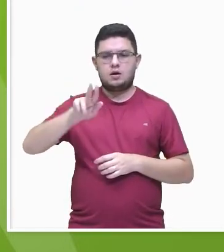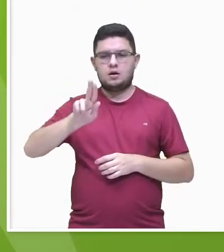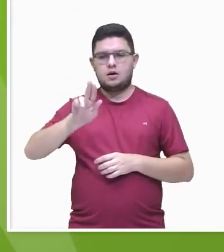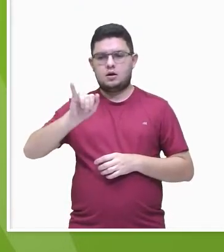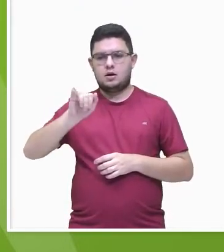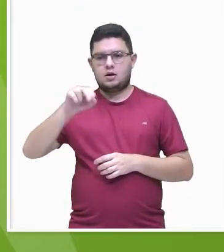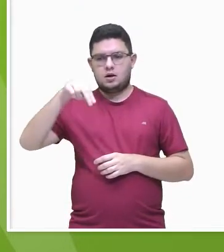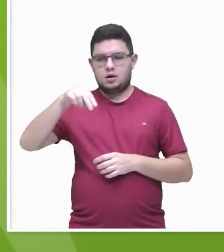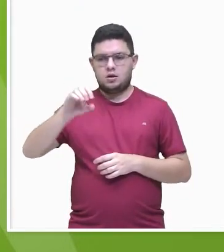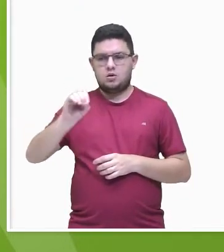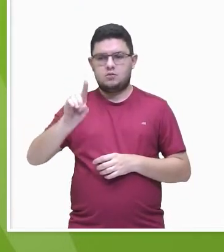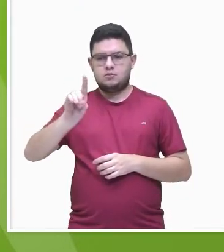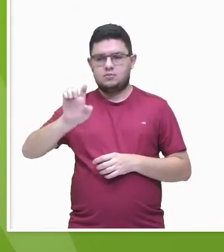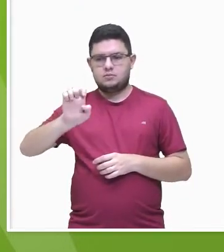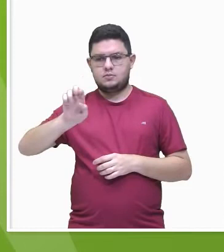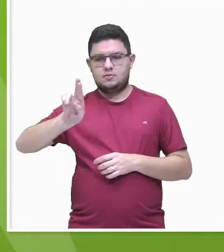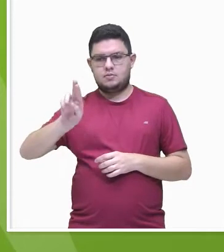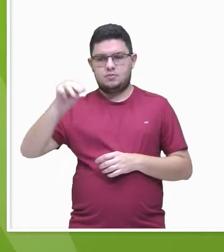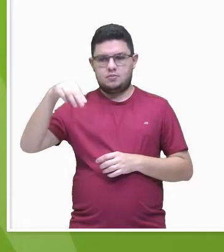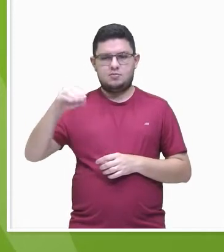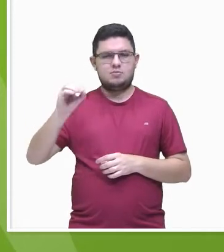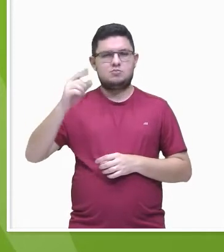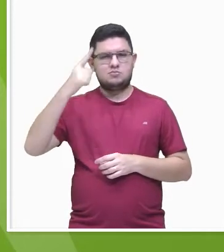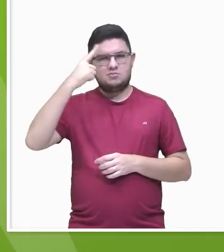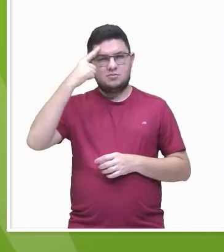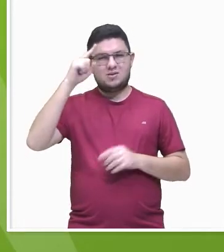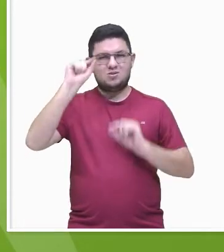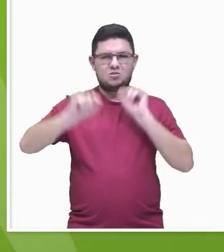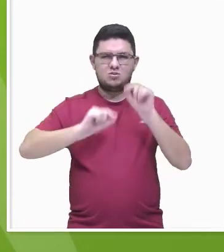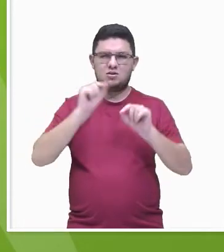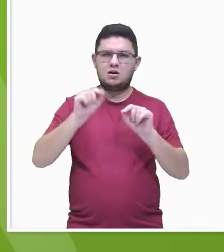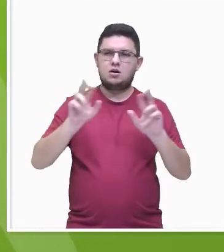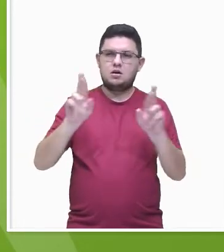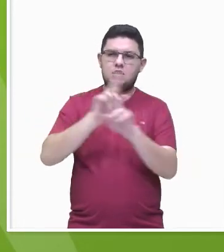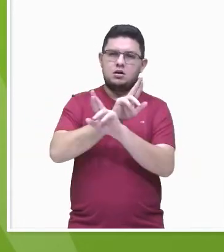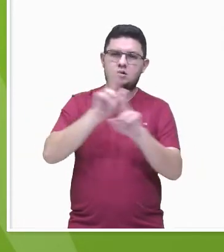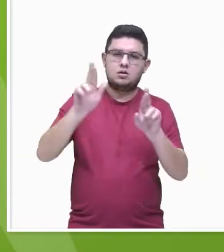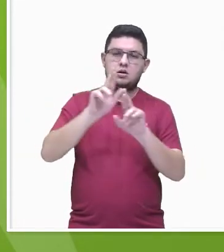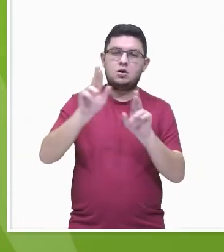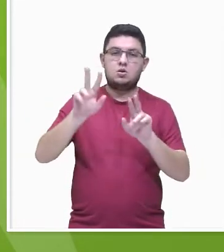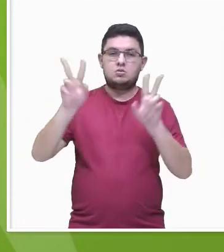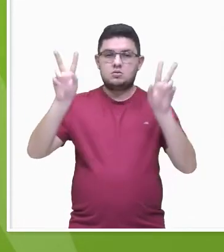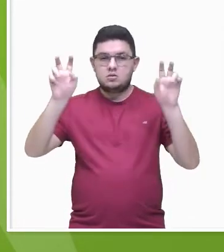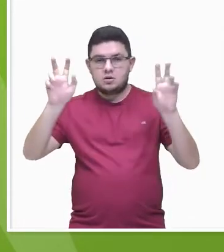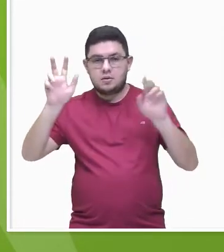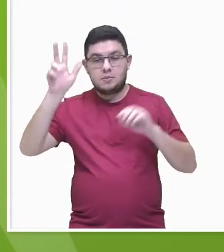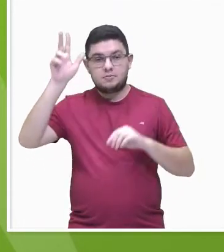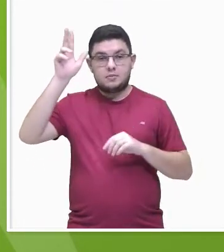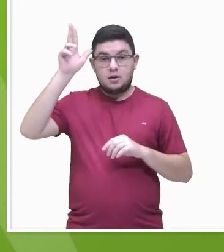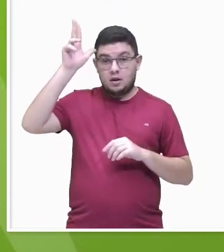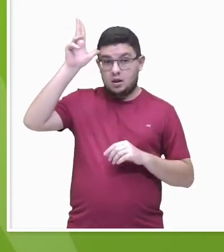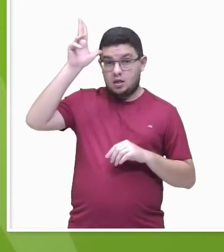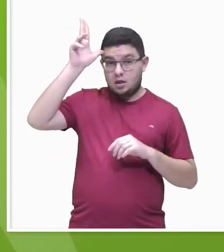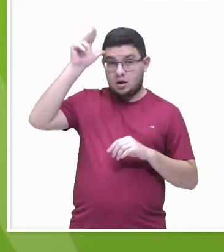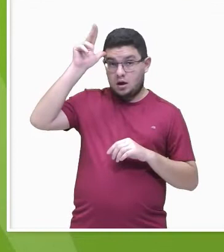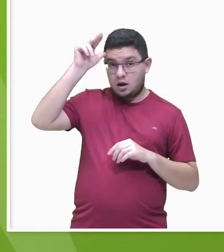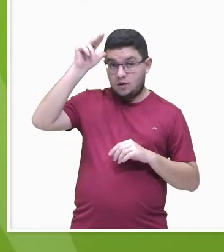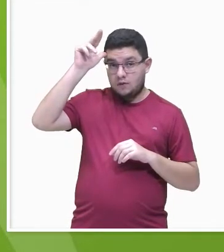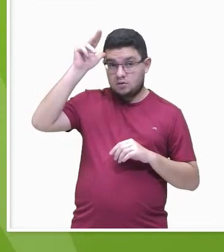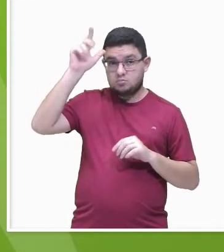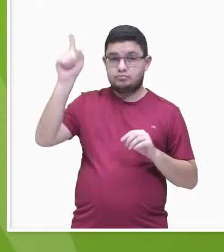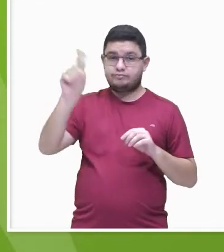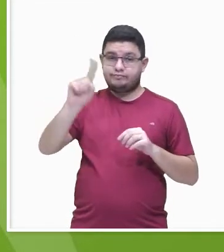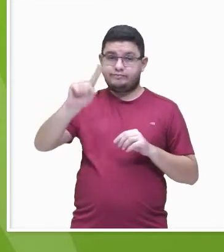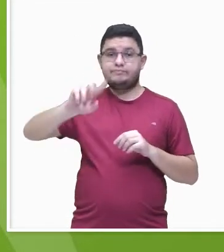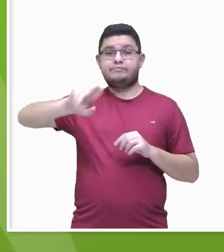Equino, cavalo ainda não. Cavalo é vertebrado. Vamos falar agora sobre esses animais invertebrados, certo? A gente vai